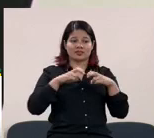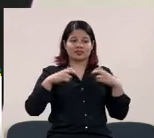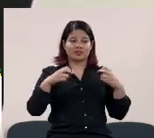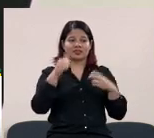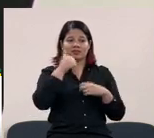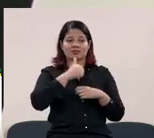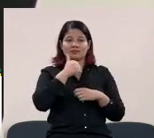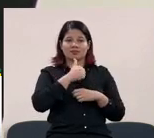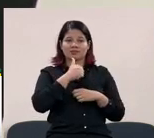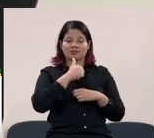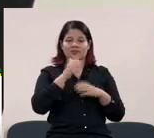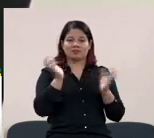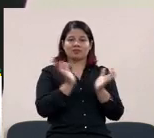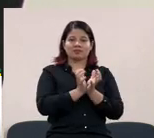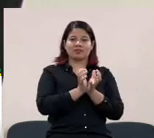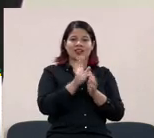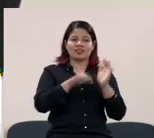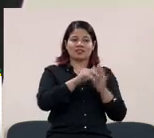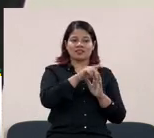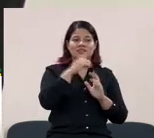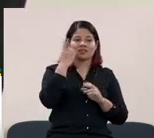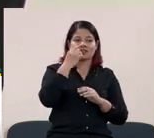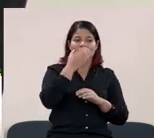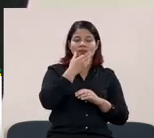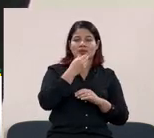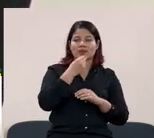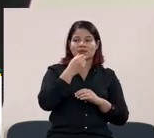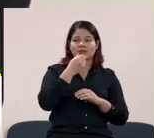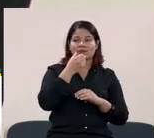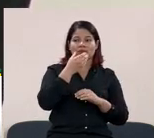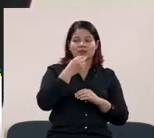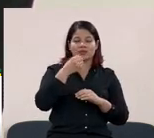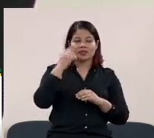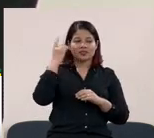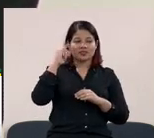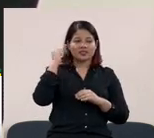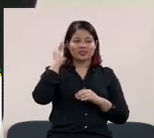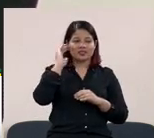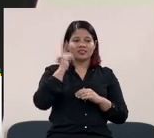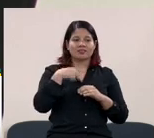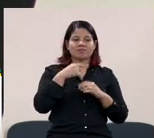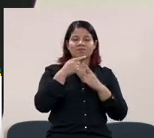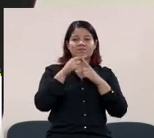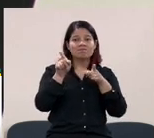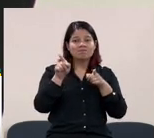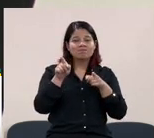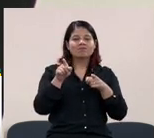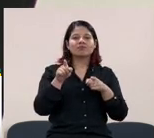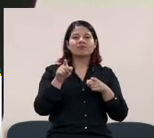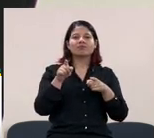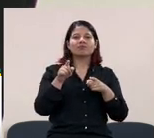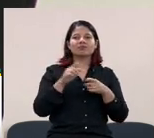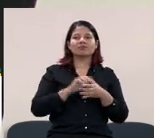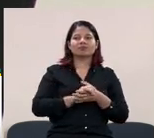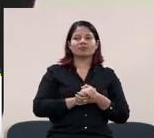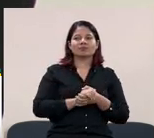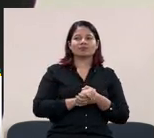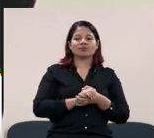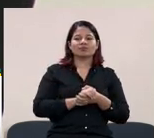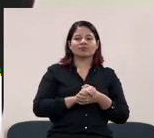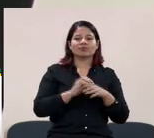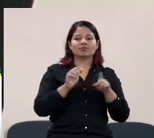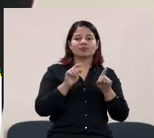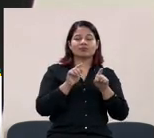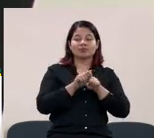ela tem desenvolvido esse papel. Gostaria também de lembrar que